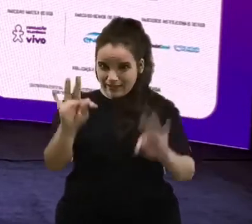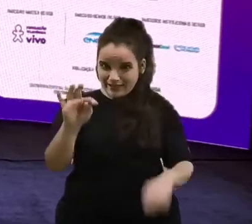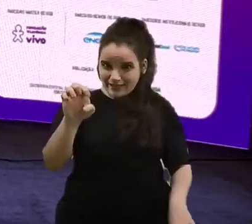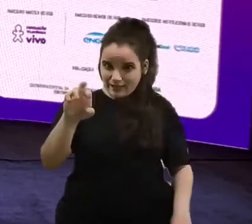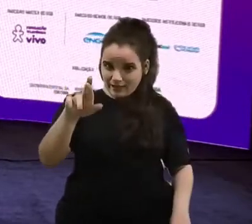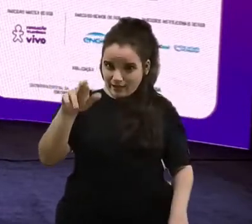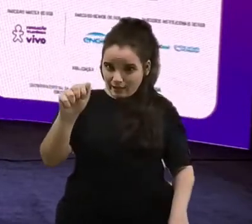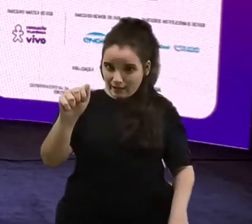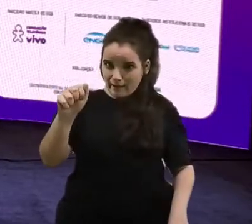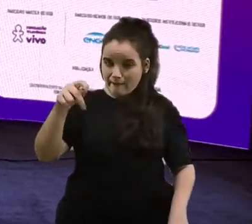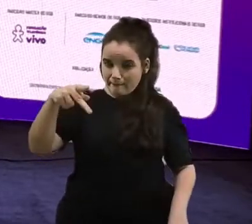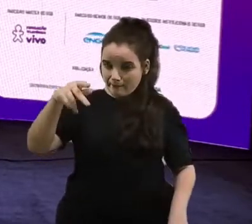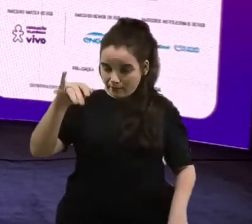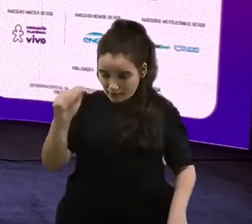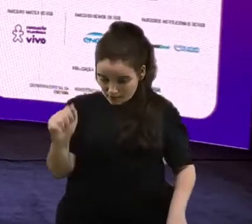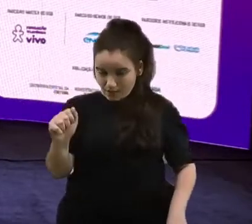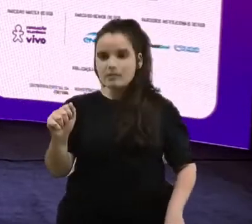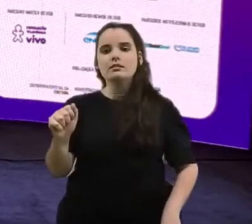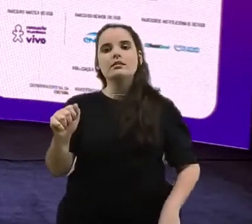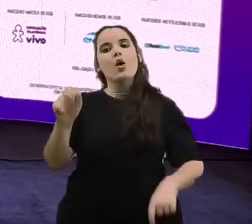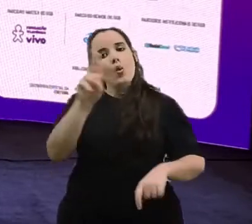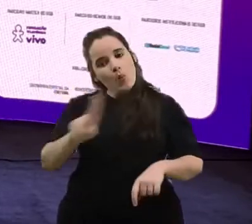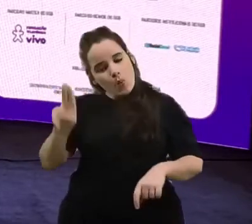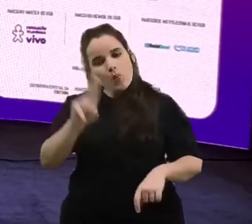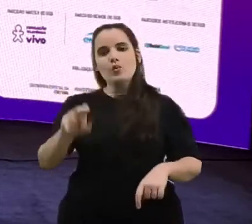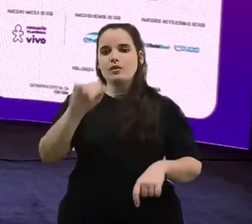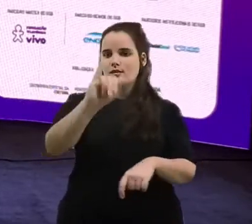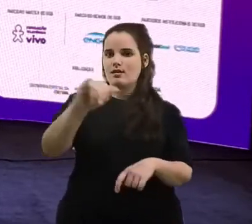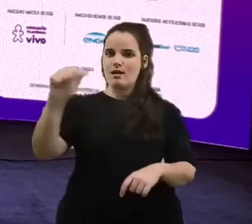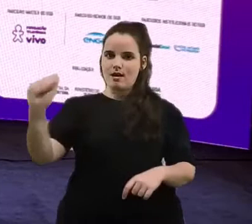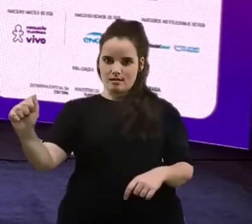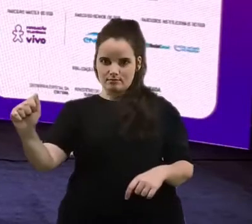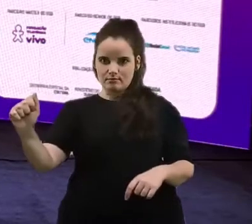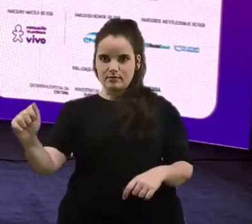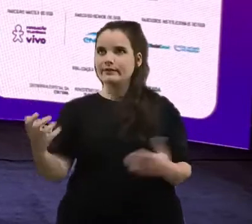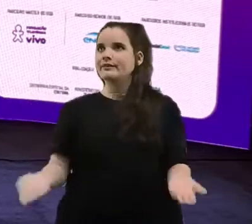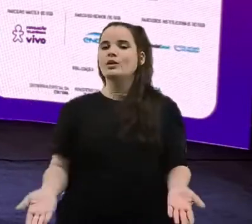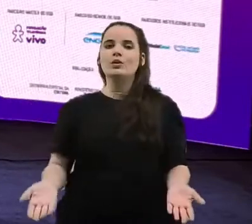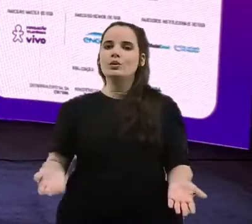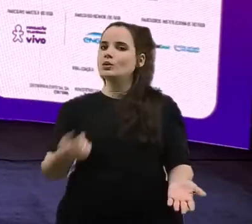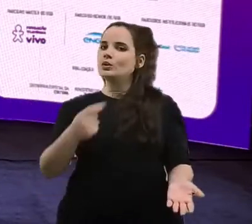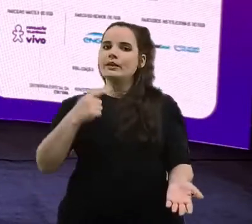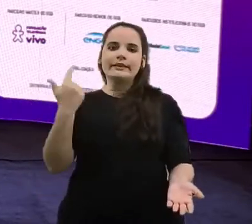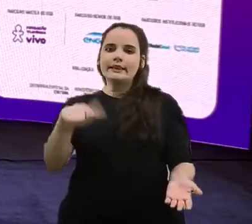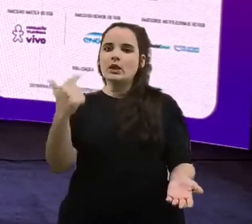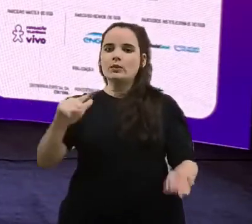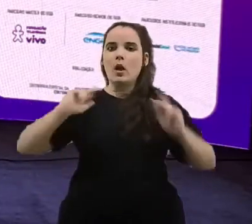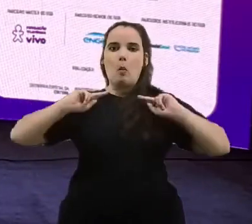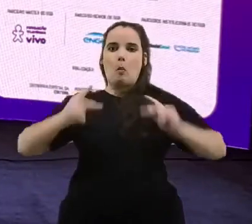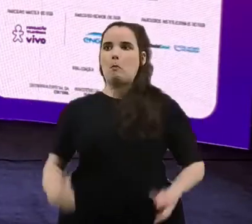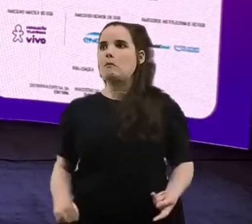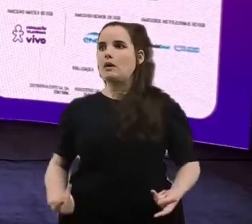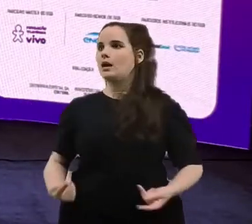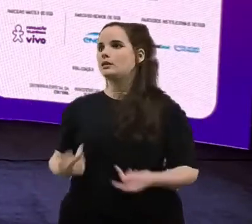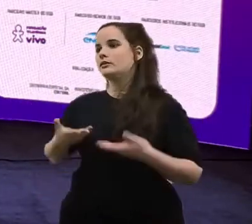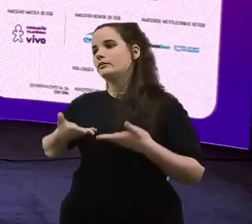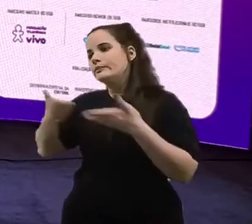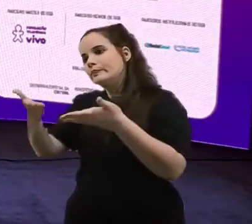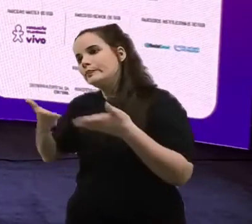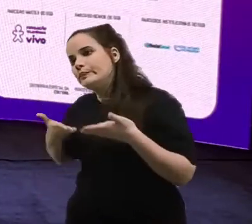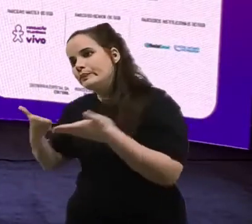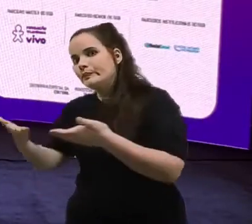não há nenhum tipo de interação humana do outro lado da tela durante essa sessão de